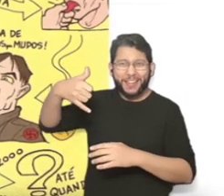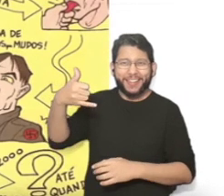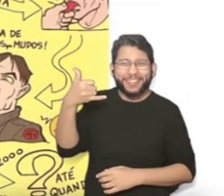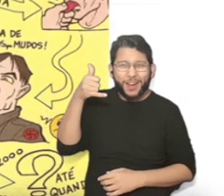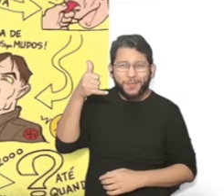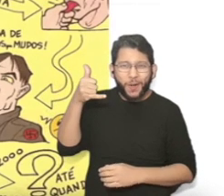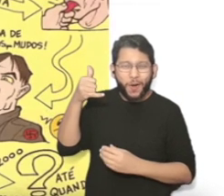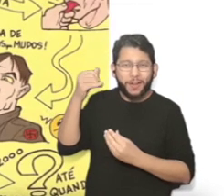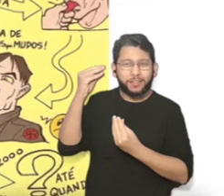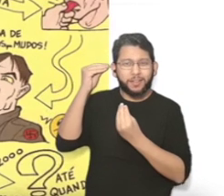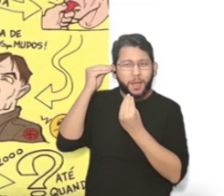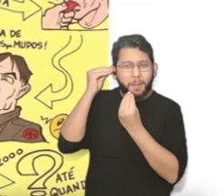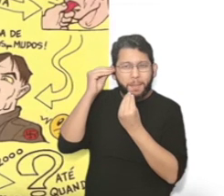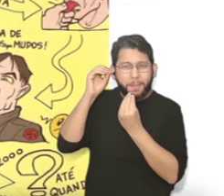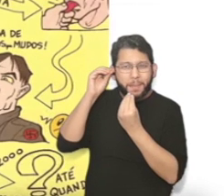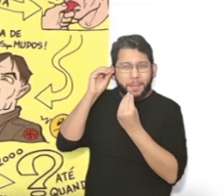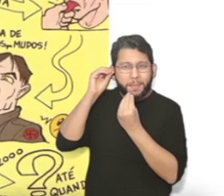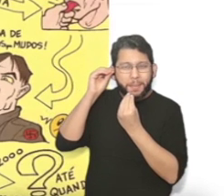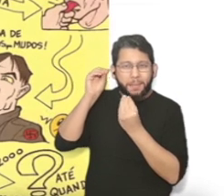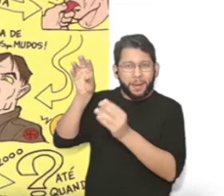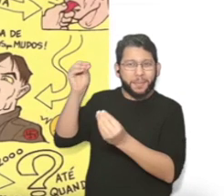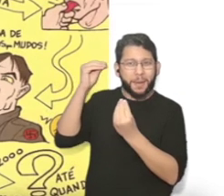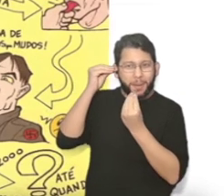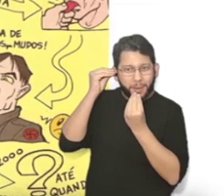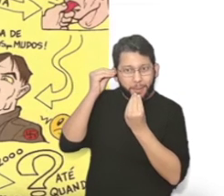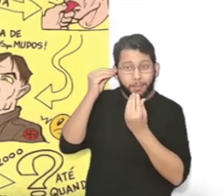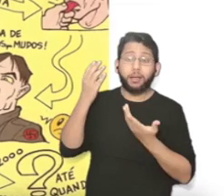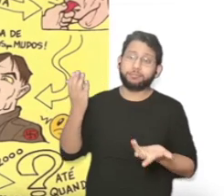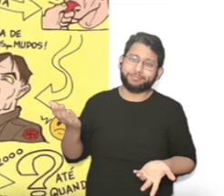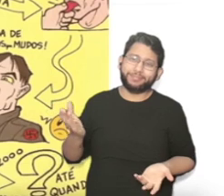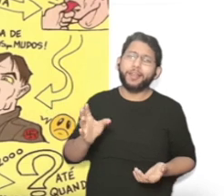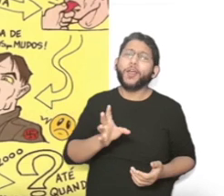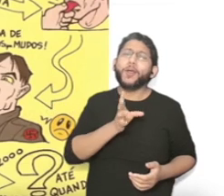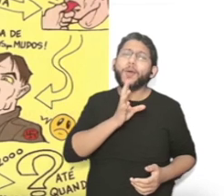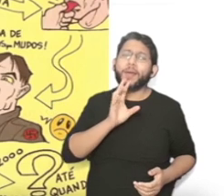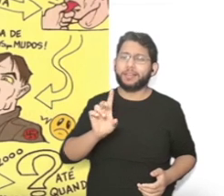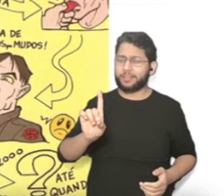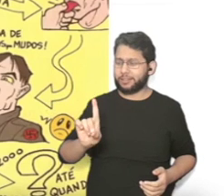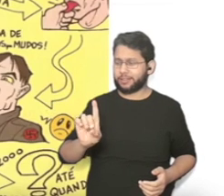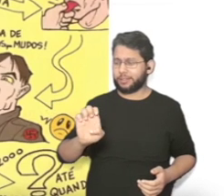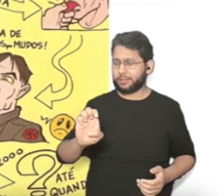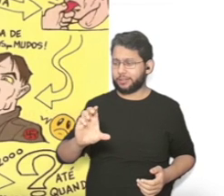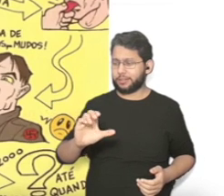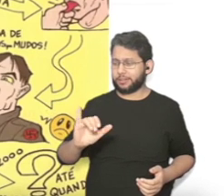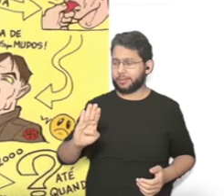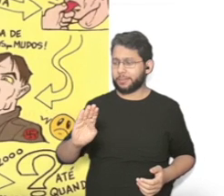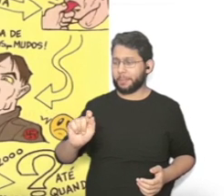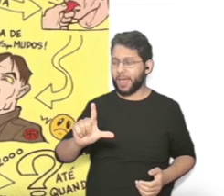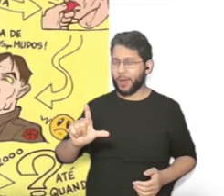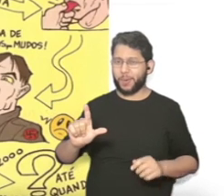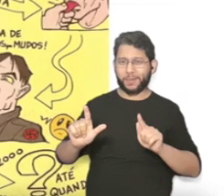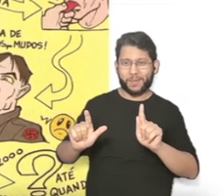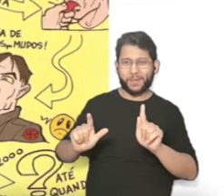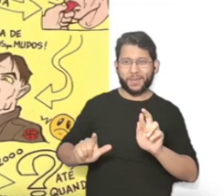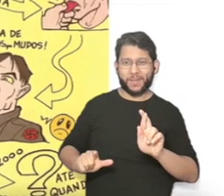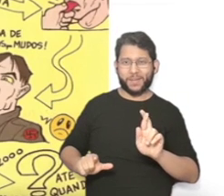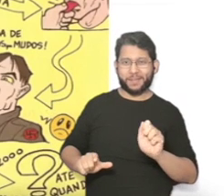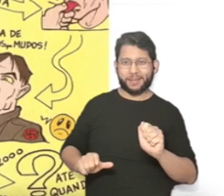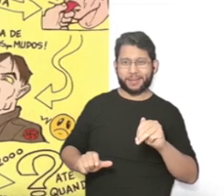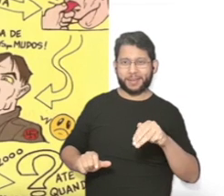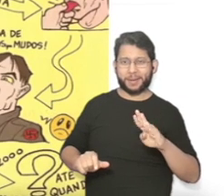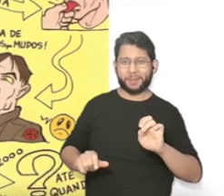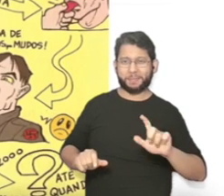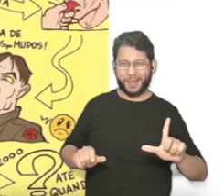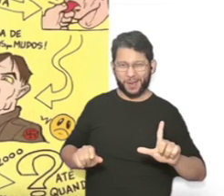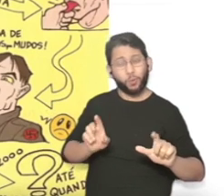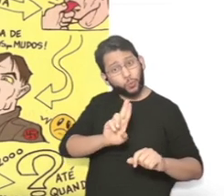dos decibéis, né? Decibel, Graham Bell, né? Como vocês podem ver, existe uma coincidência histórica aí, mas não é